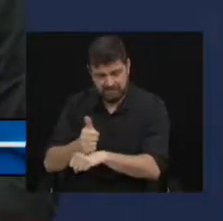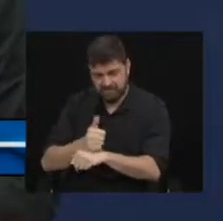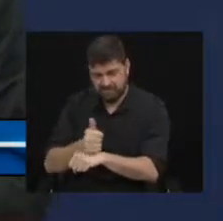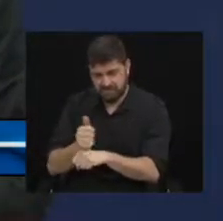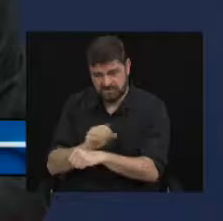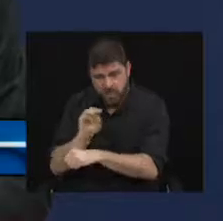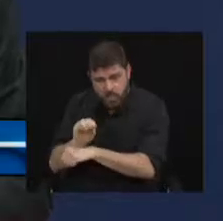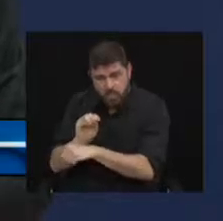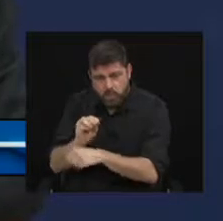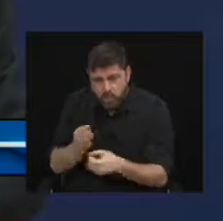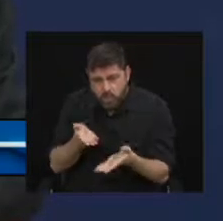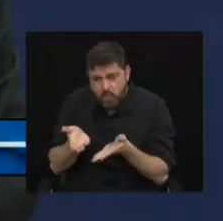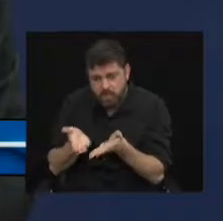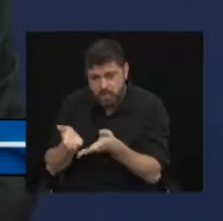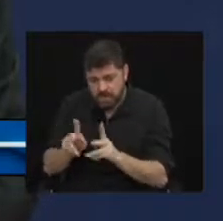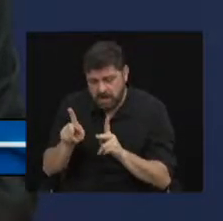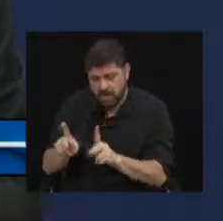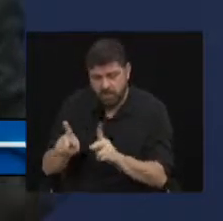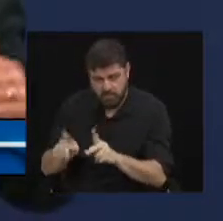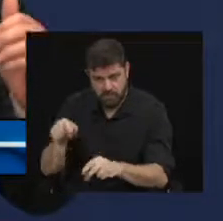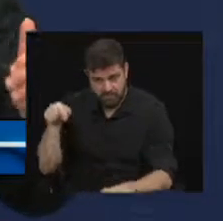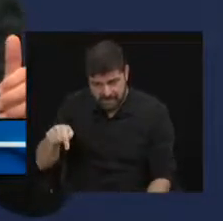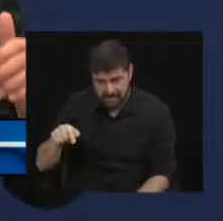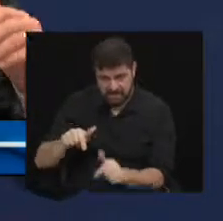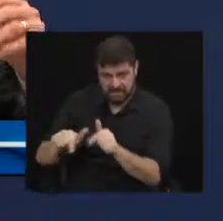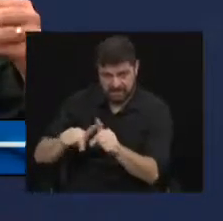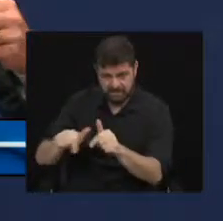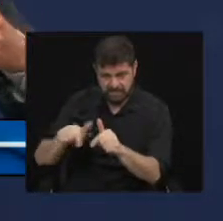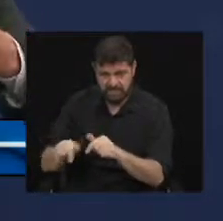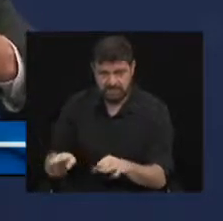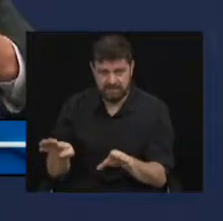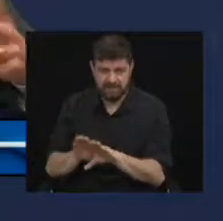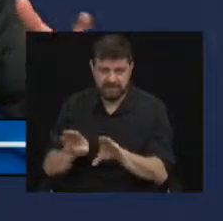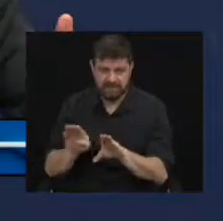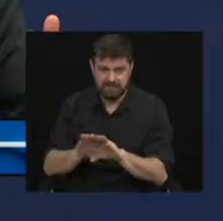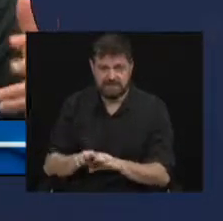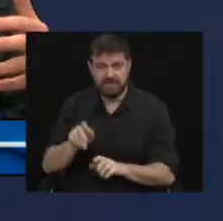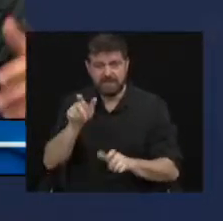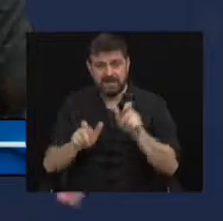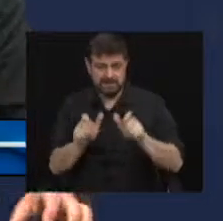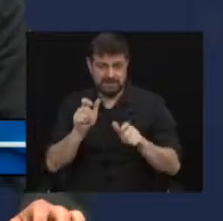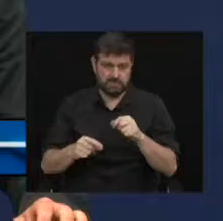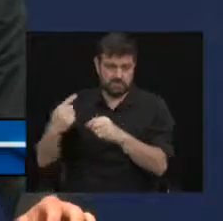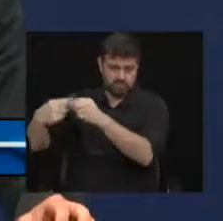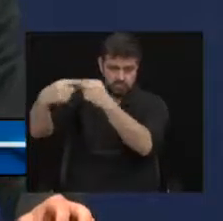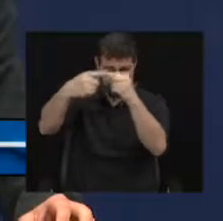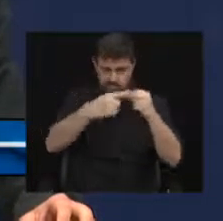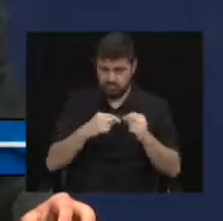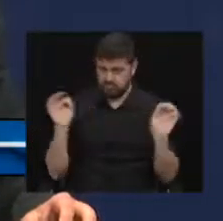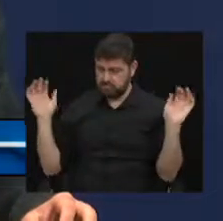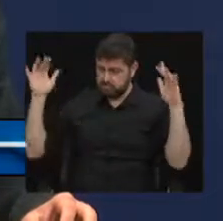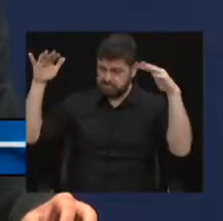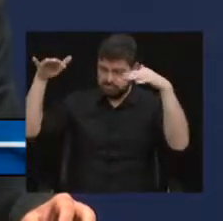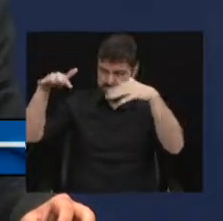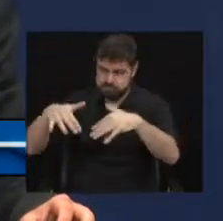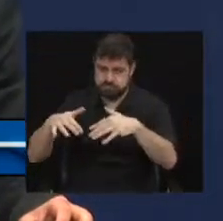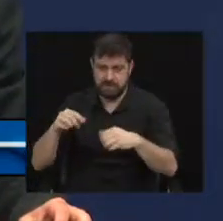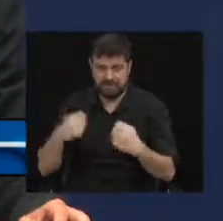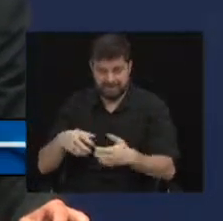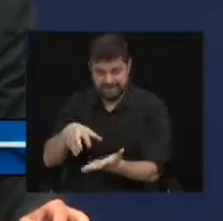de saúde, que dê conta de ampliar também o horário de atendimento, ou buscar